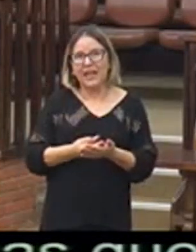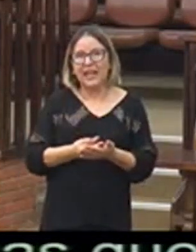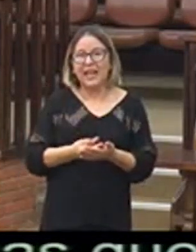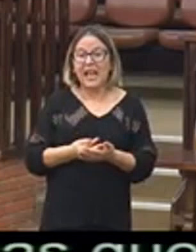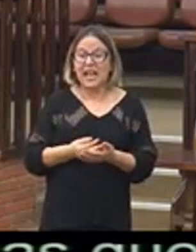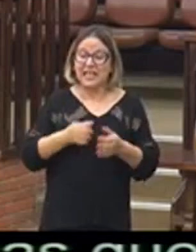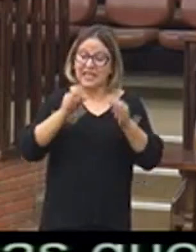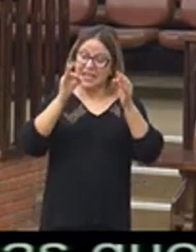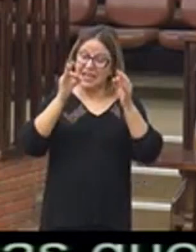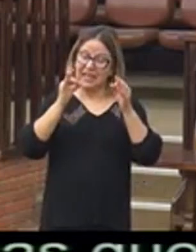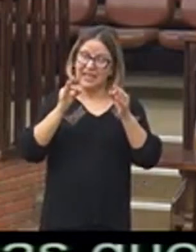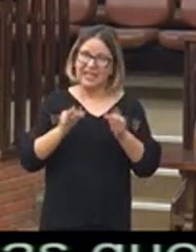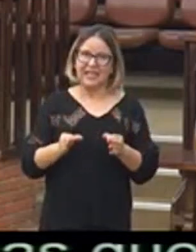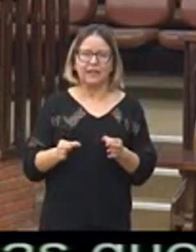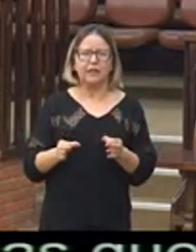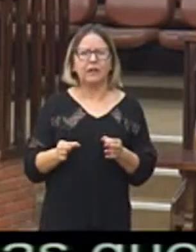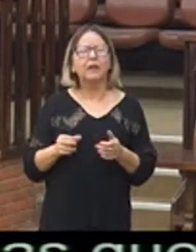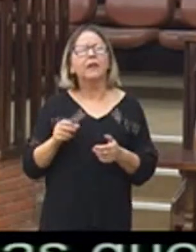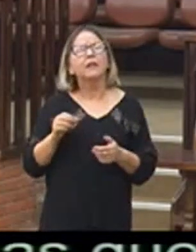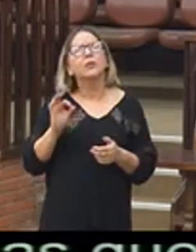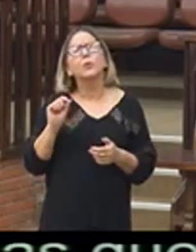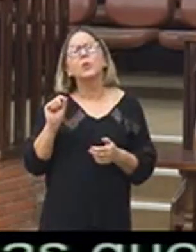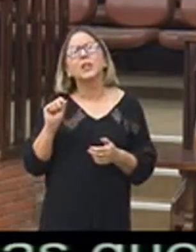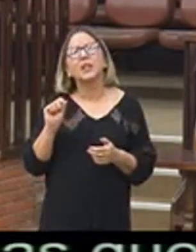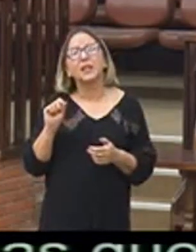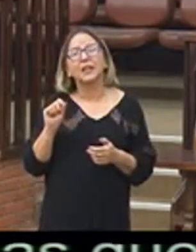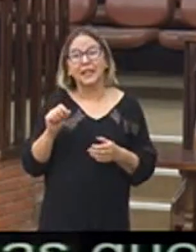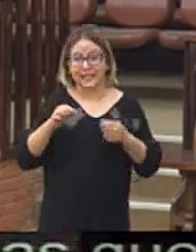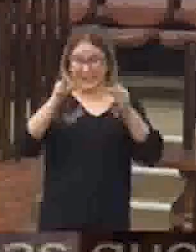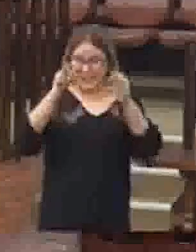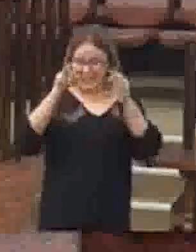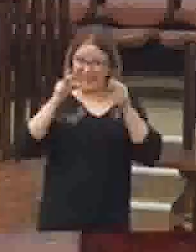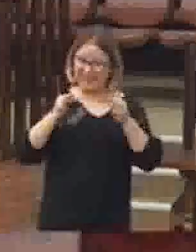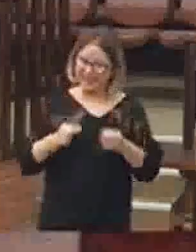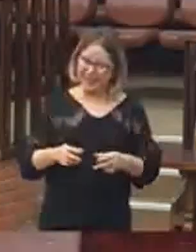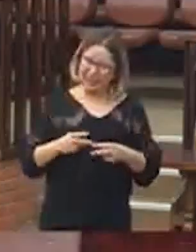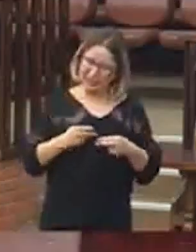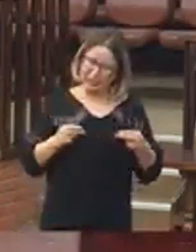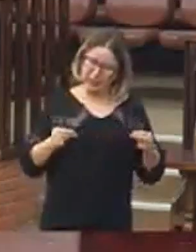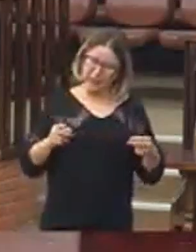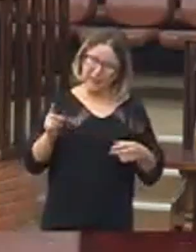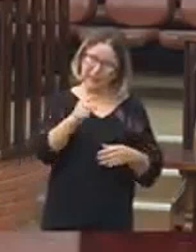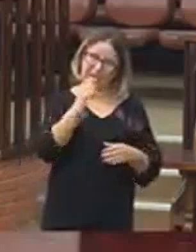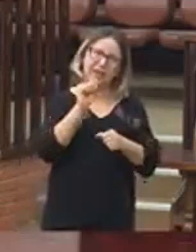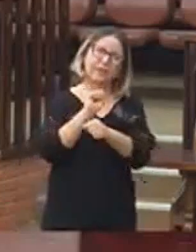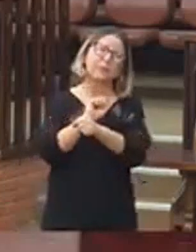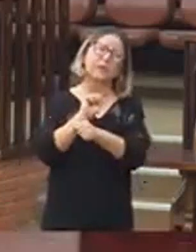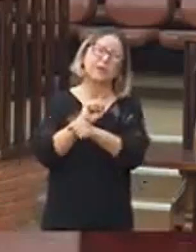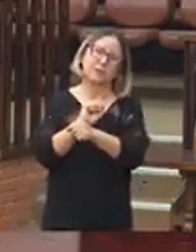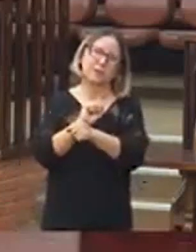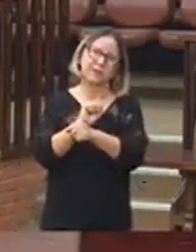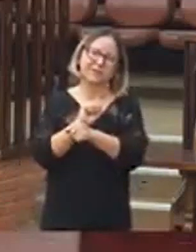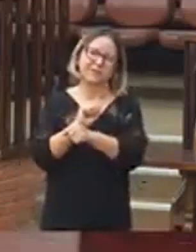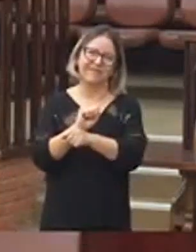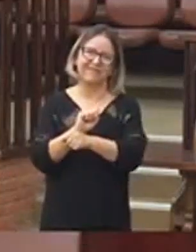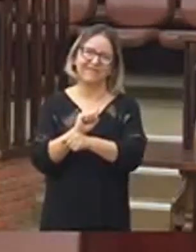certeza. Mas certeza de quê? Certeza de coisas que se esperam.